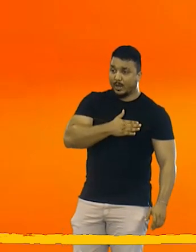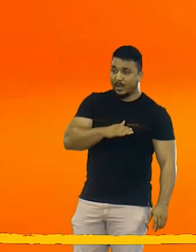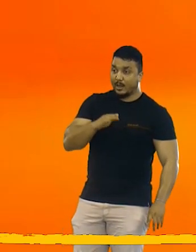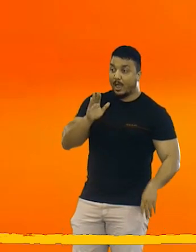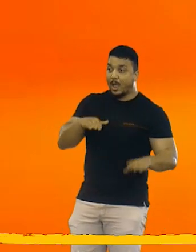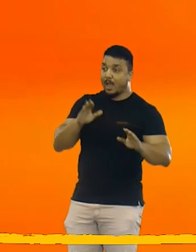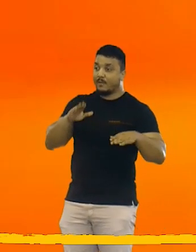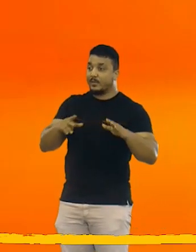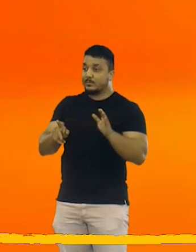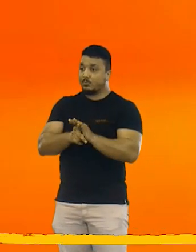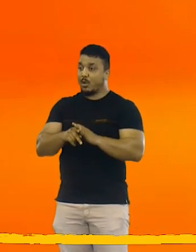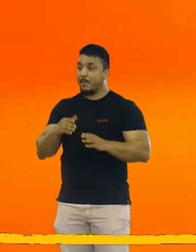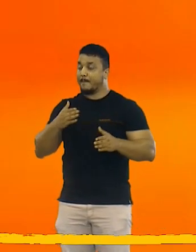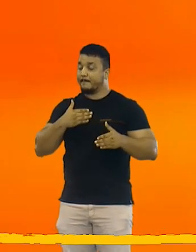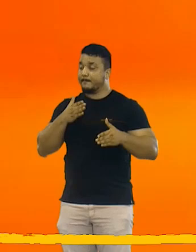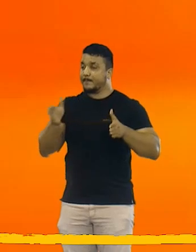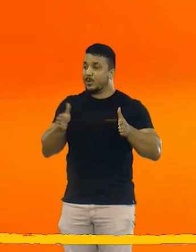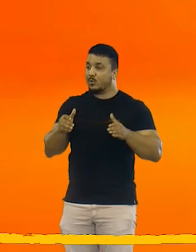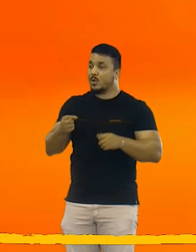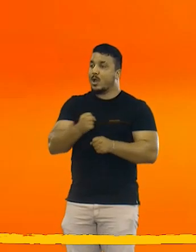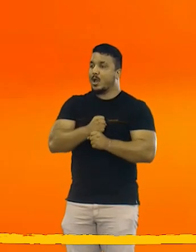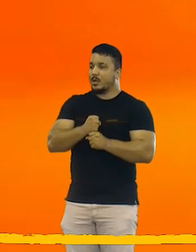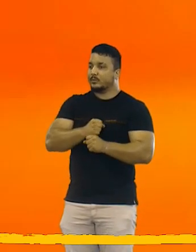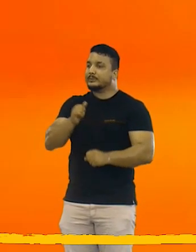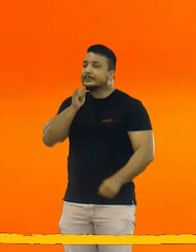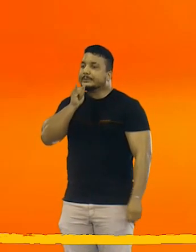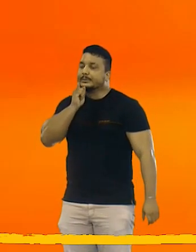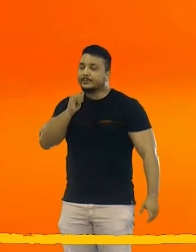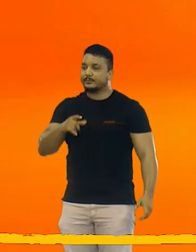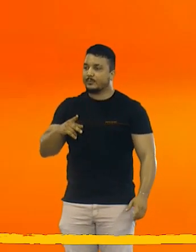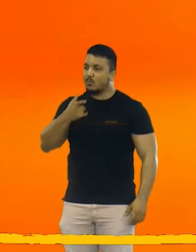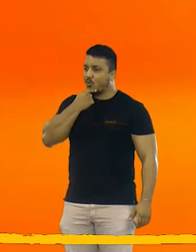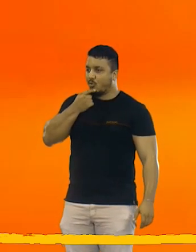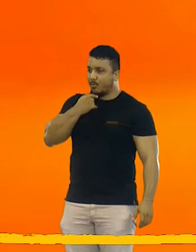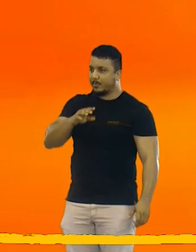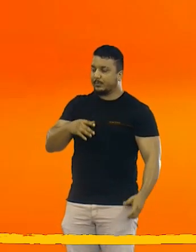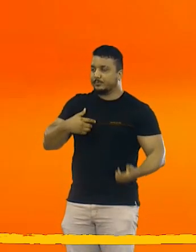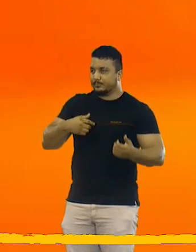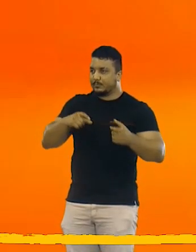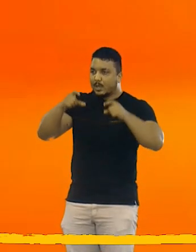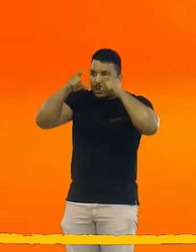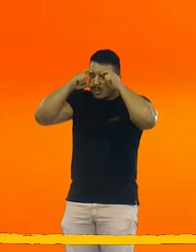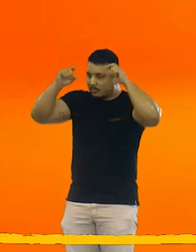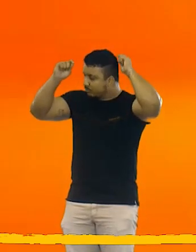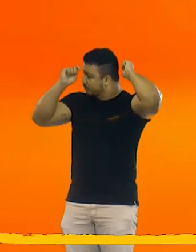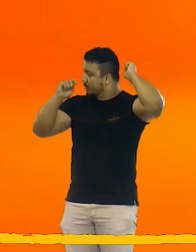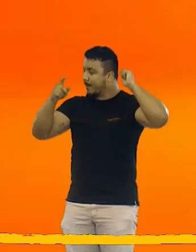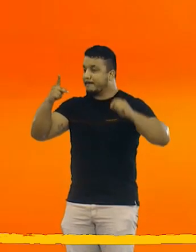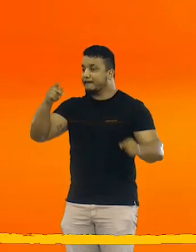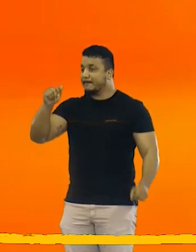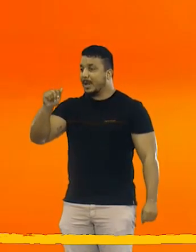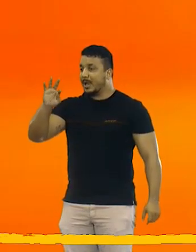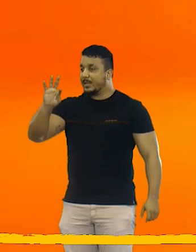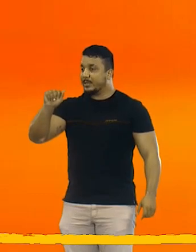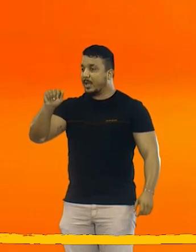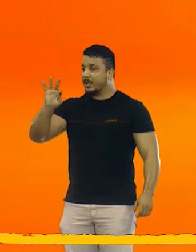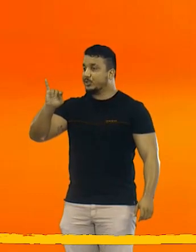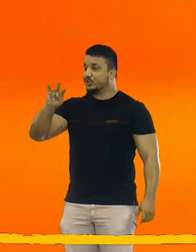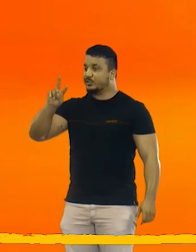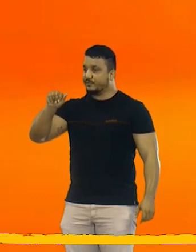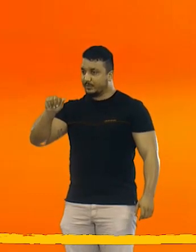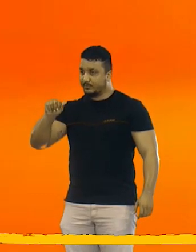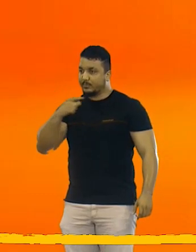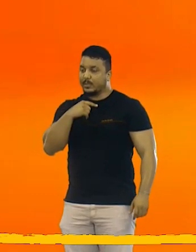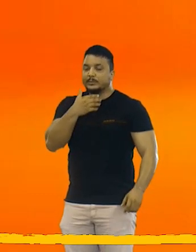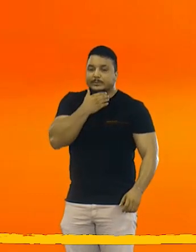ligada às estações do ano, tudo bem? Por exemplo, Patativa da Saré, ele diz, né? Setembro passou, com outubro